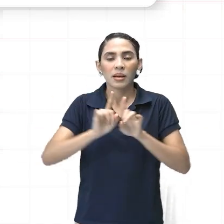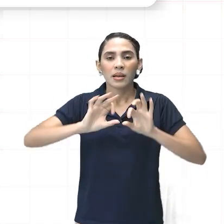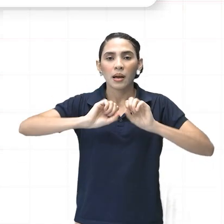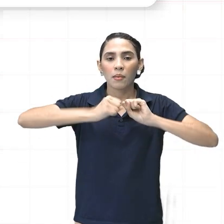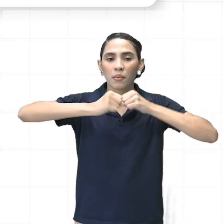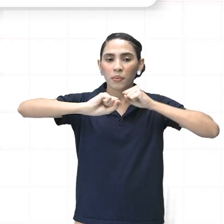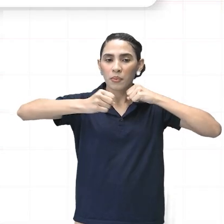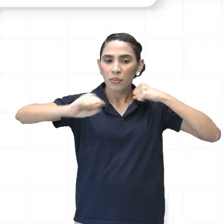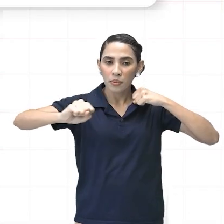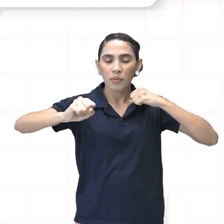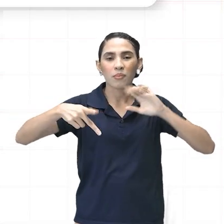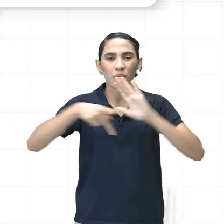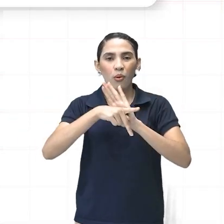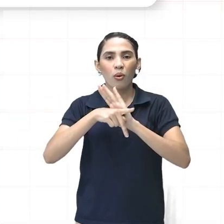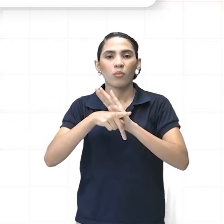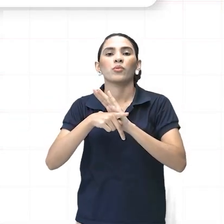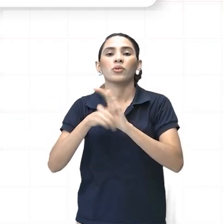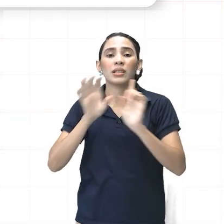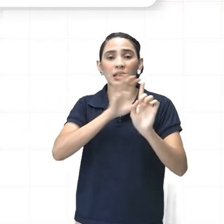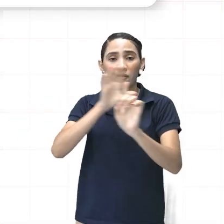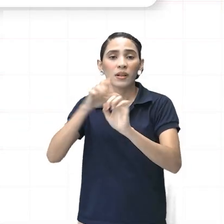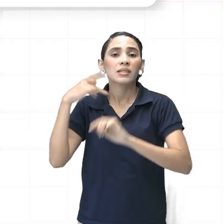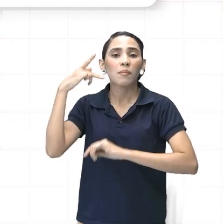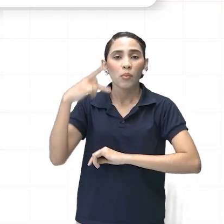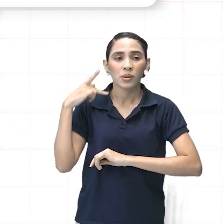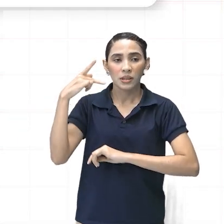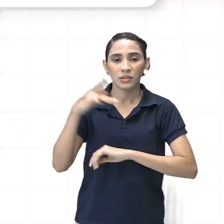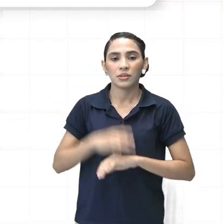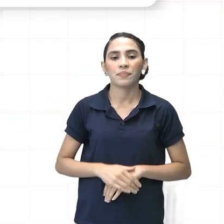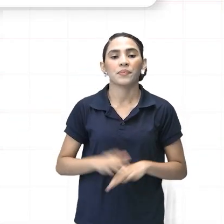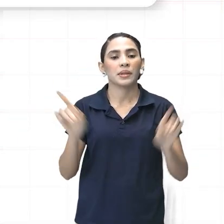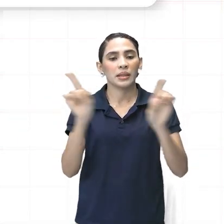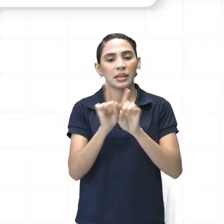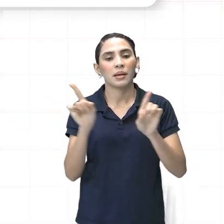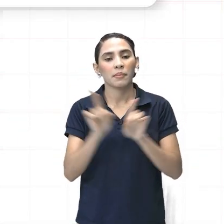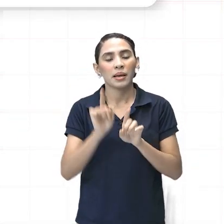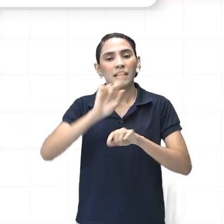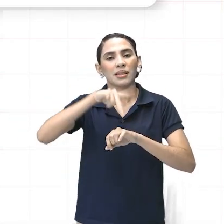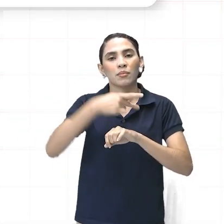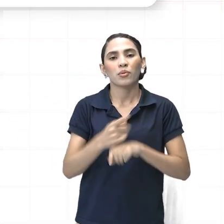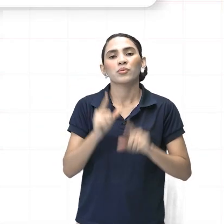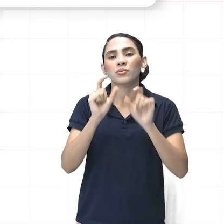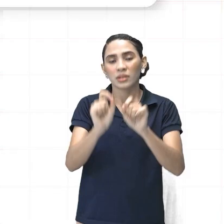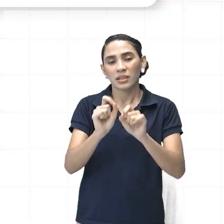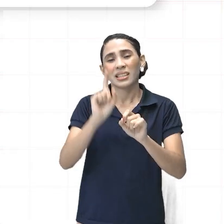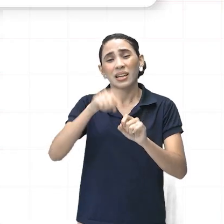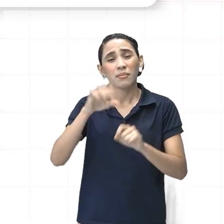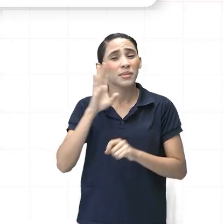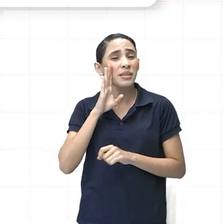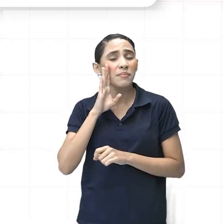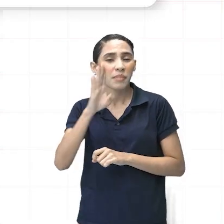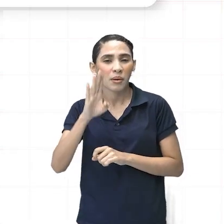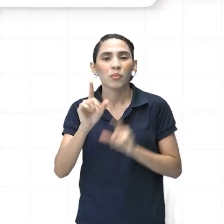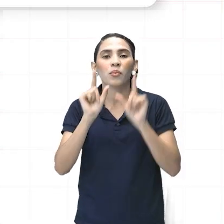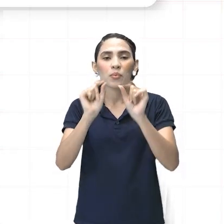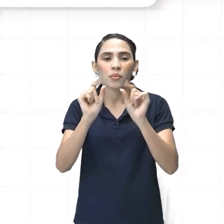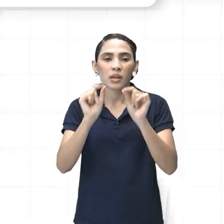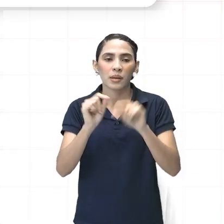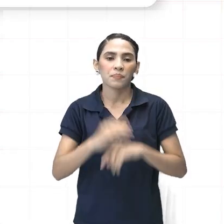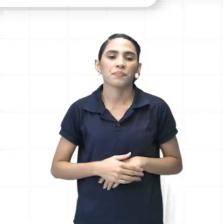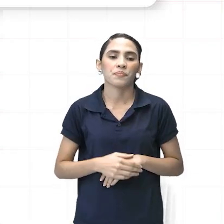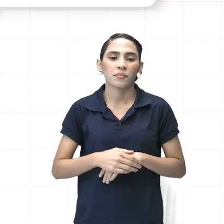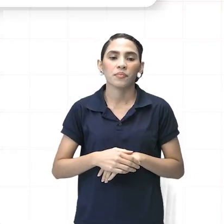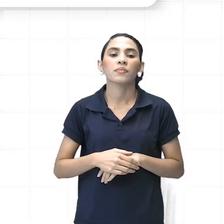a extensão, gente, do domínio político, tá? Além, consequentemente, né, que vai ser o principal de todos,